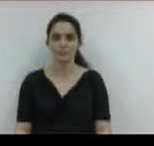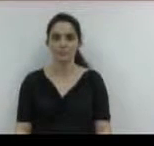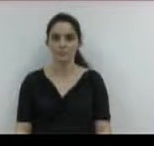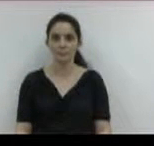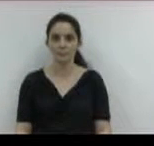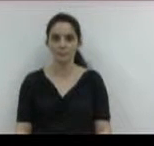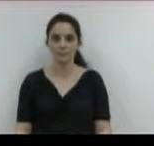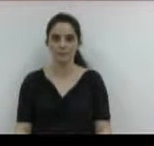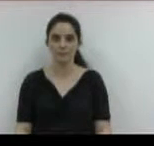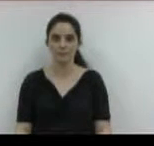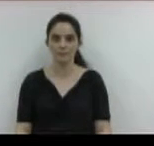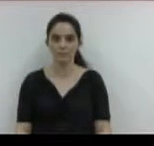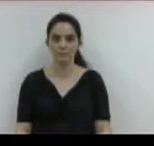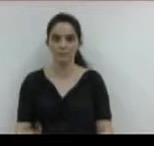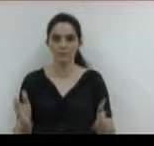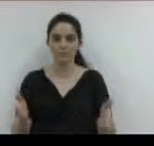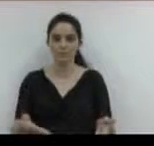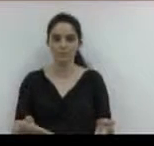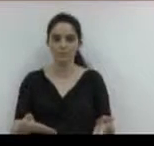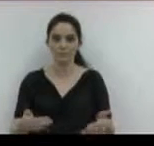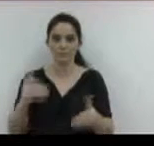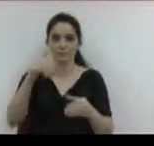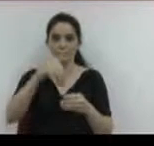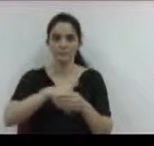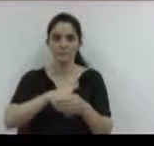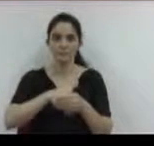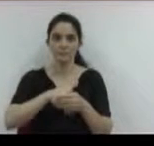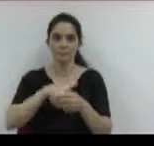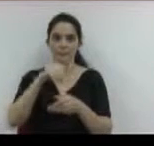coloca em votação a ata do dia